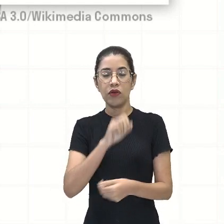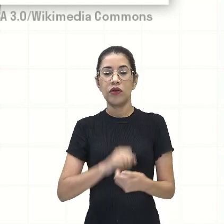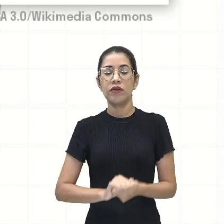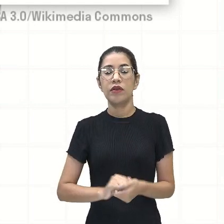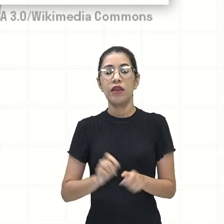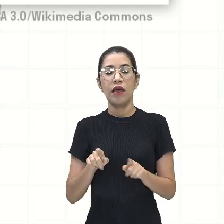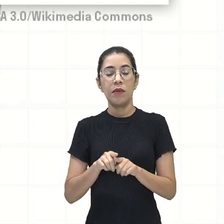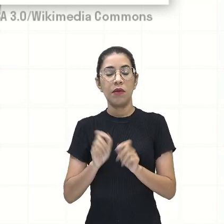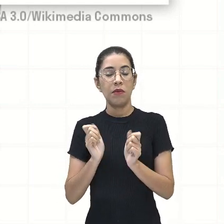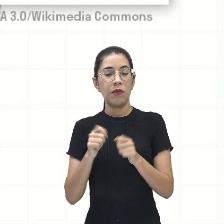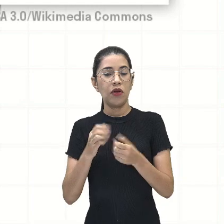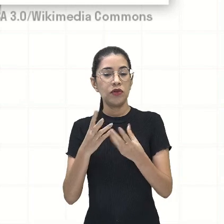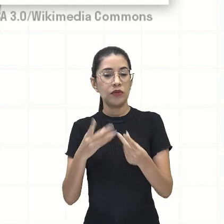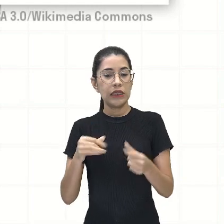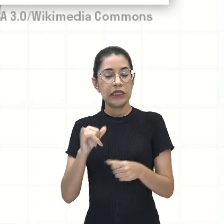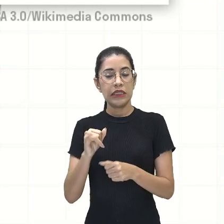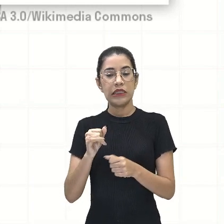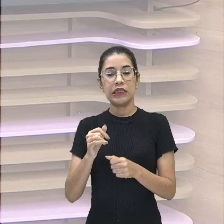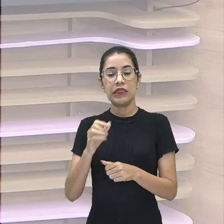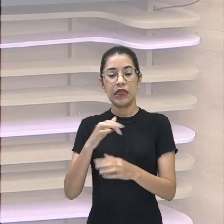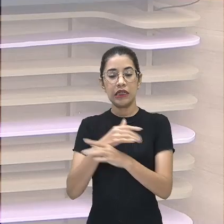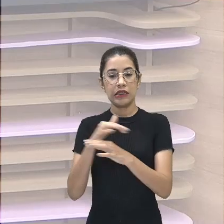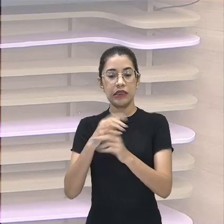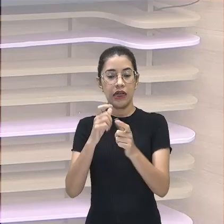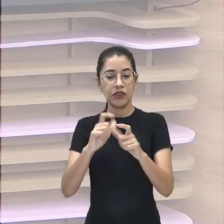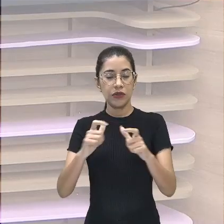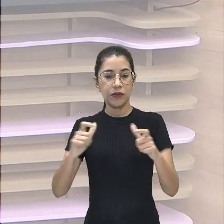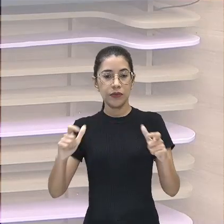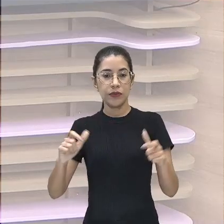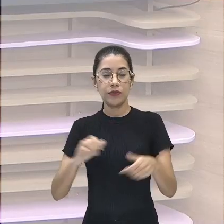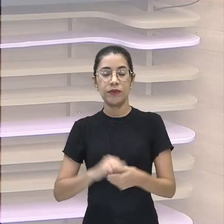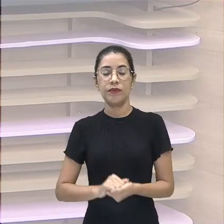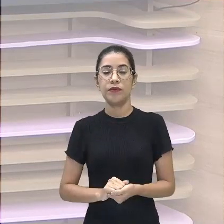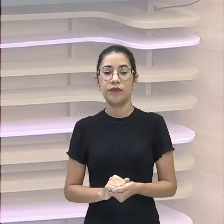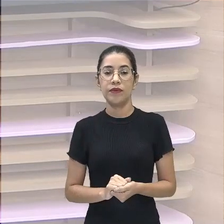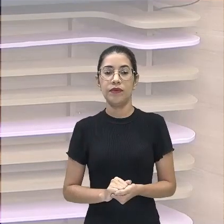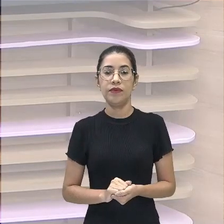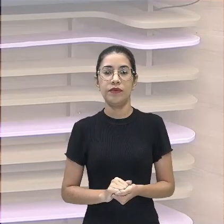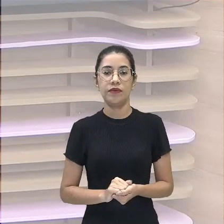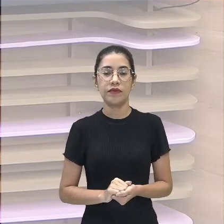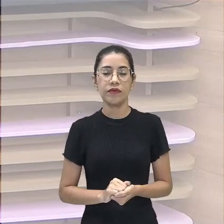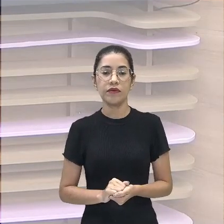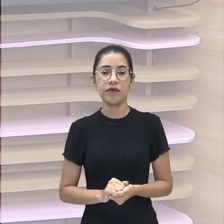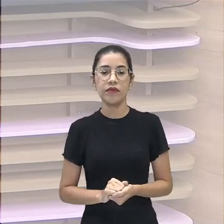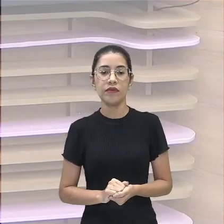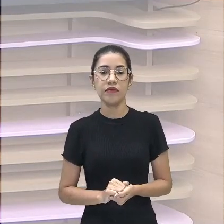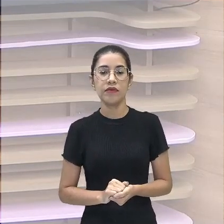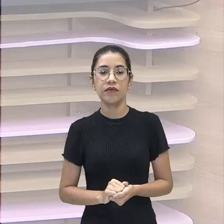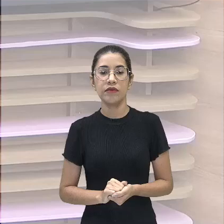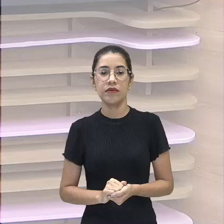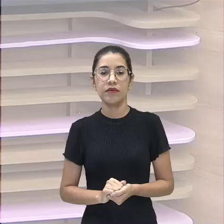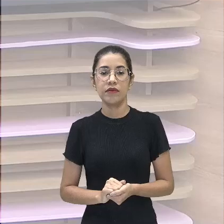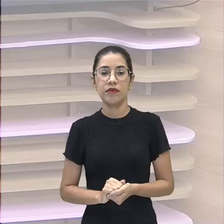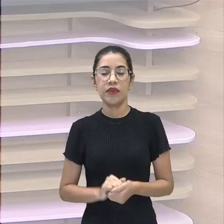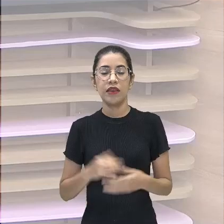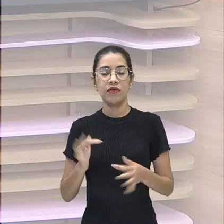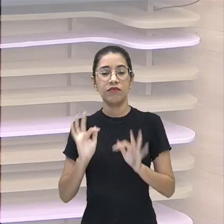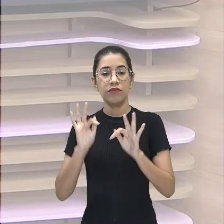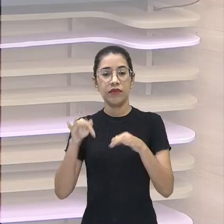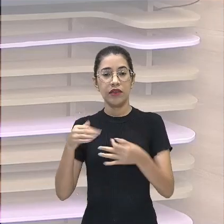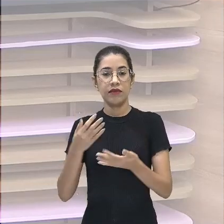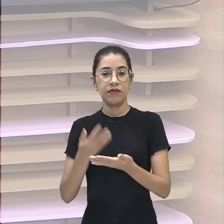urbana também e a poluição dos rios e dos oceanos aí na parte do litoral do Brasil. E assim